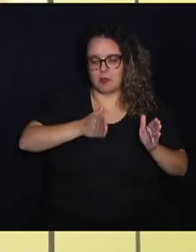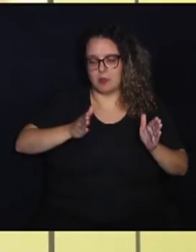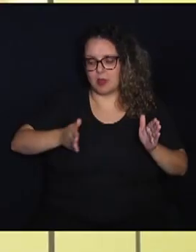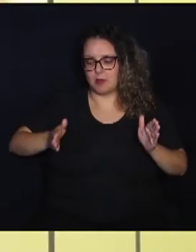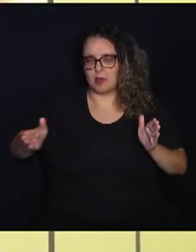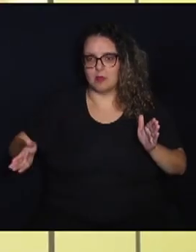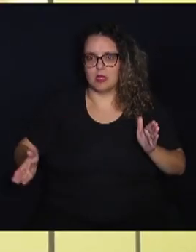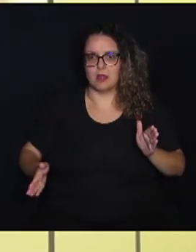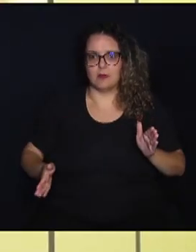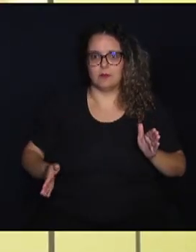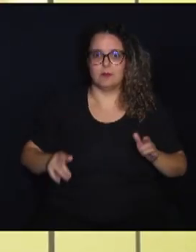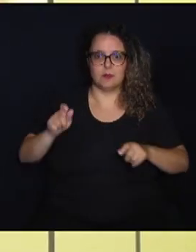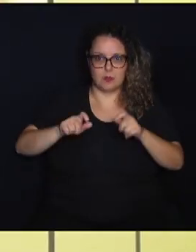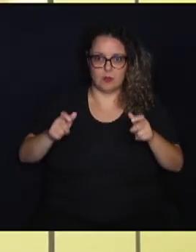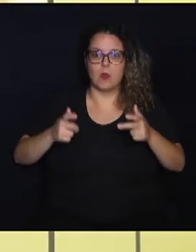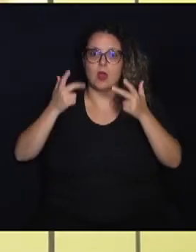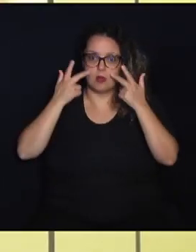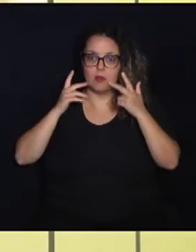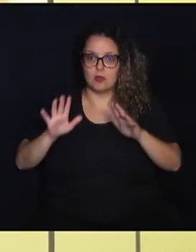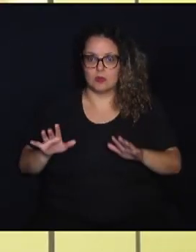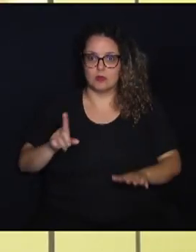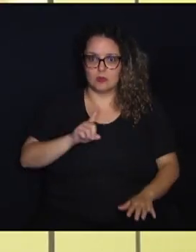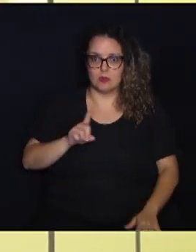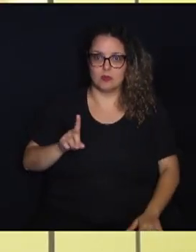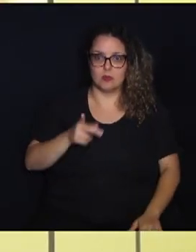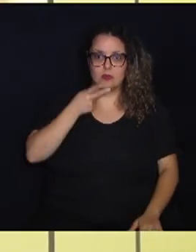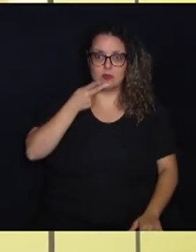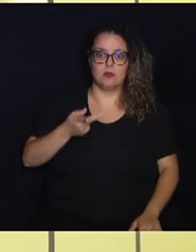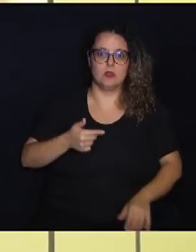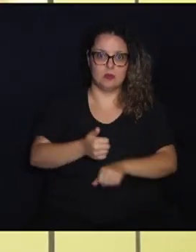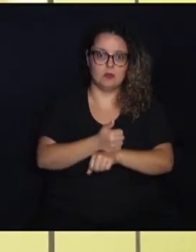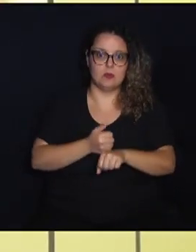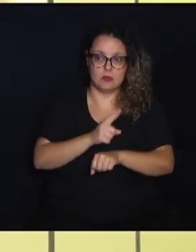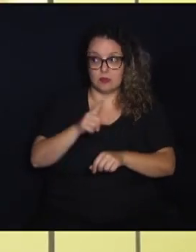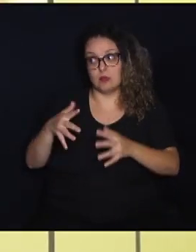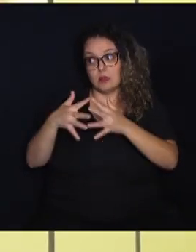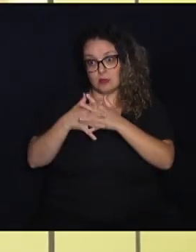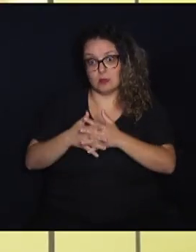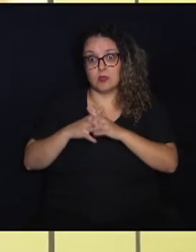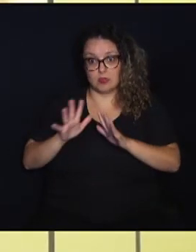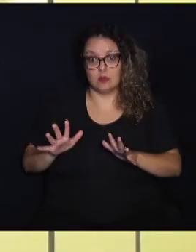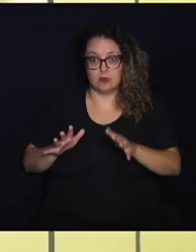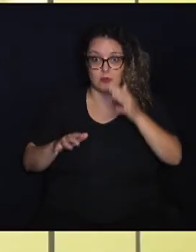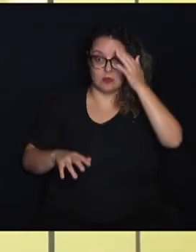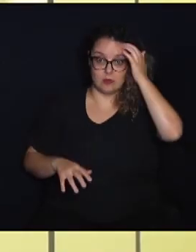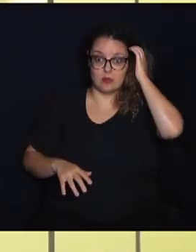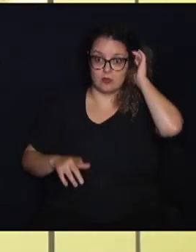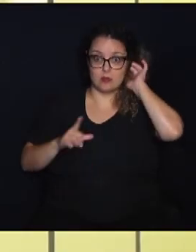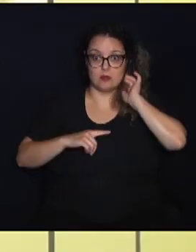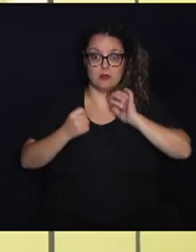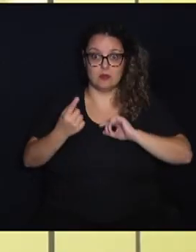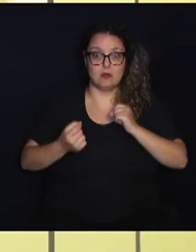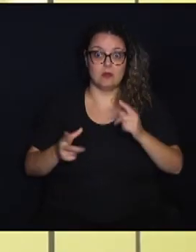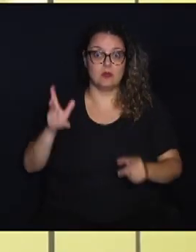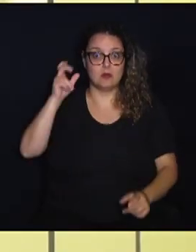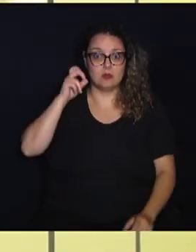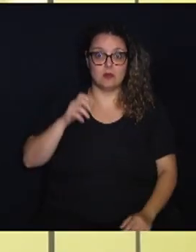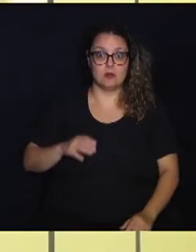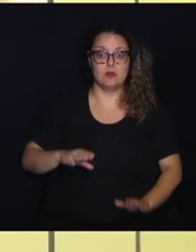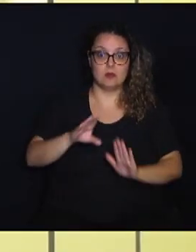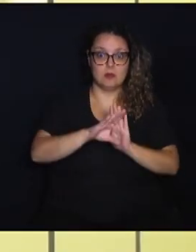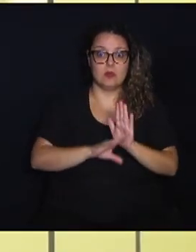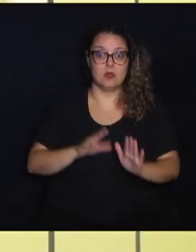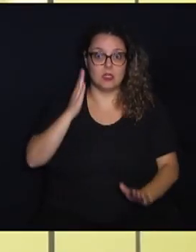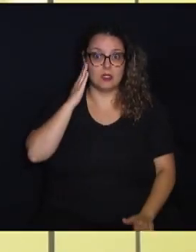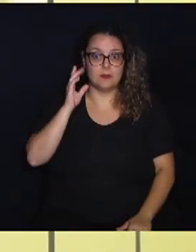eterna, isso estou falando de pessoas normais, tá? Não estou falando de atleta, não vamos confundir, porque às vezes tem alguém que está ouvindo o programa, pode entender